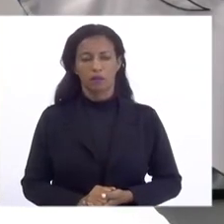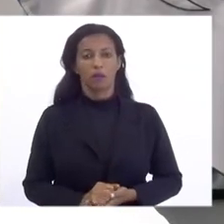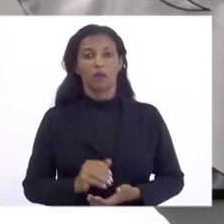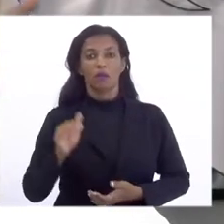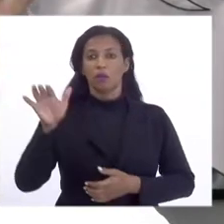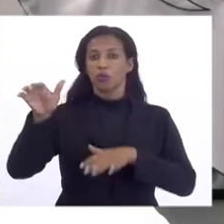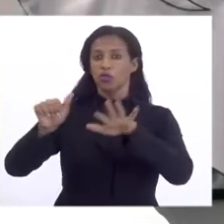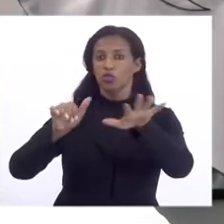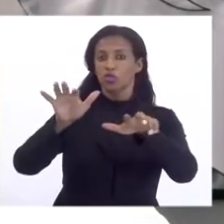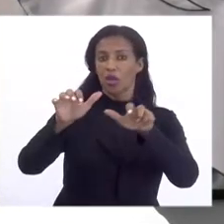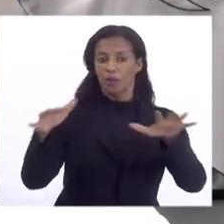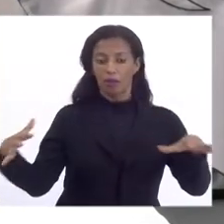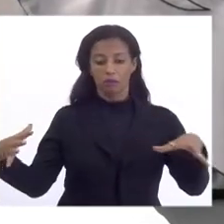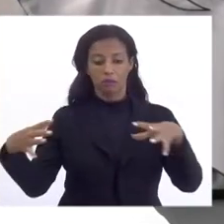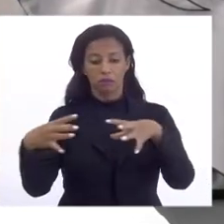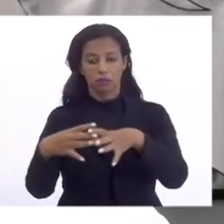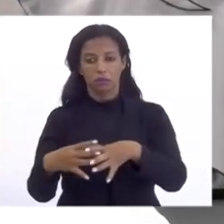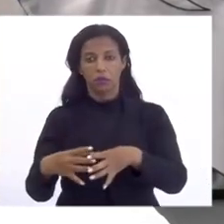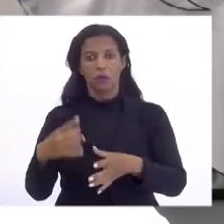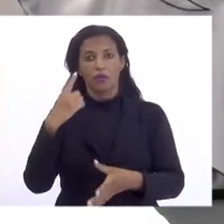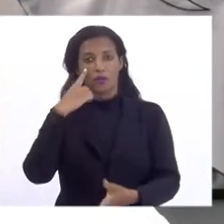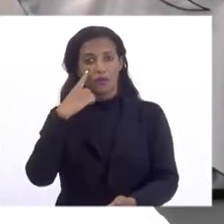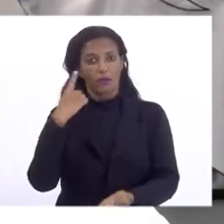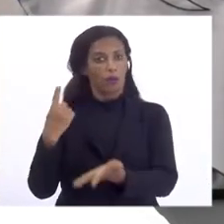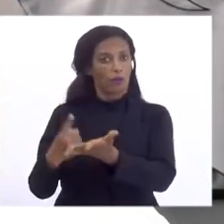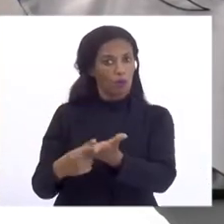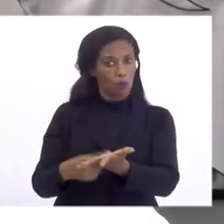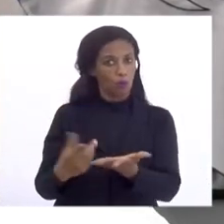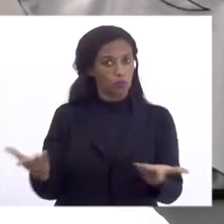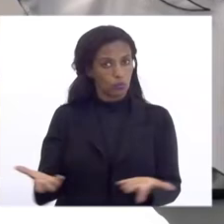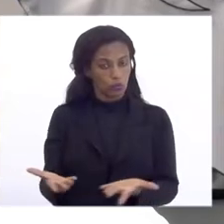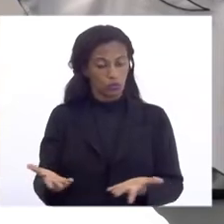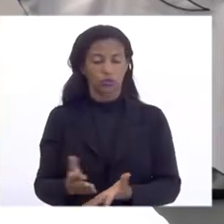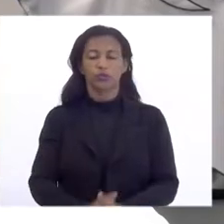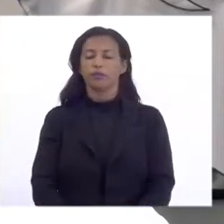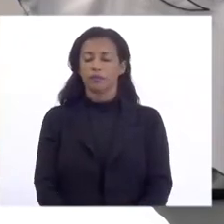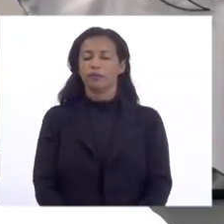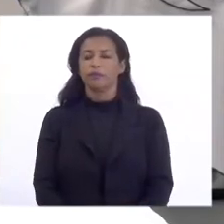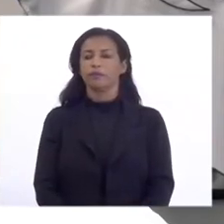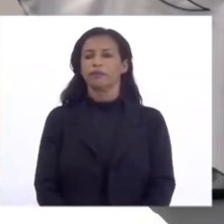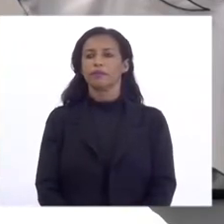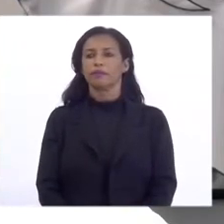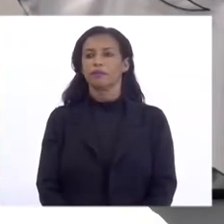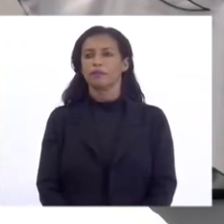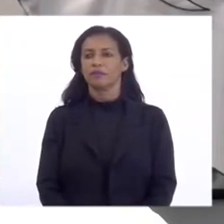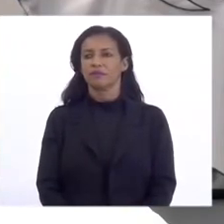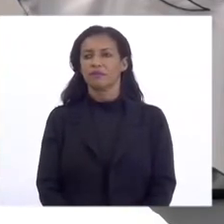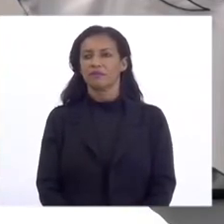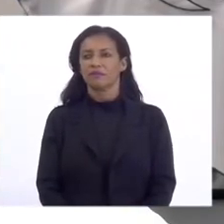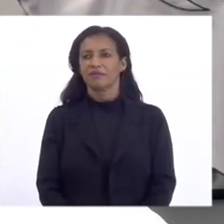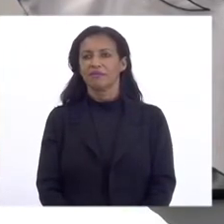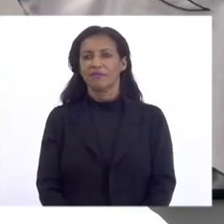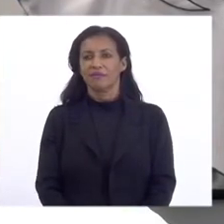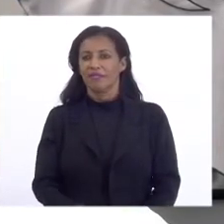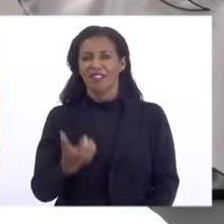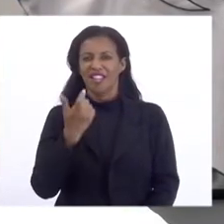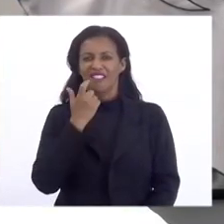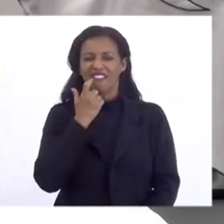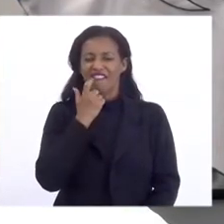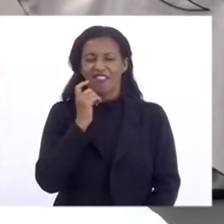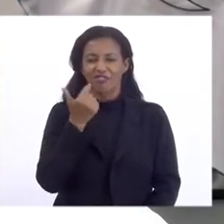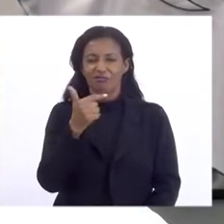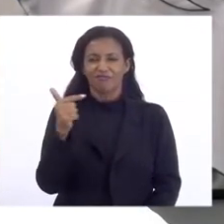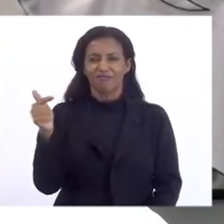todo mundo e achar um acordo. Hoje. Vamos tentar um acordo, ok? Não lhe invejo. Hã? Não lhe invejo.